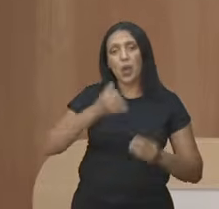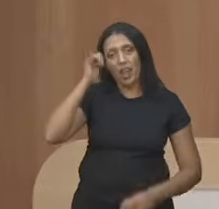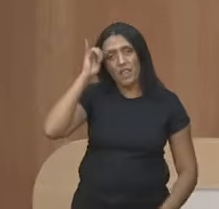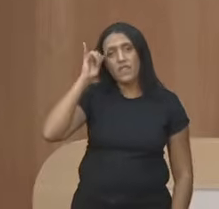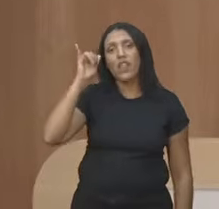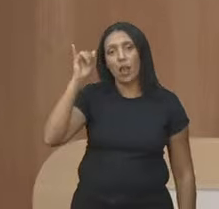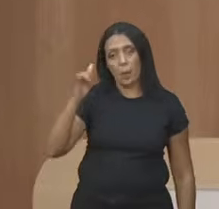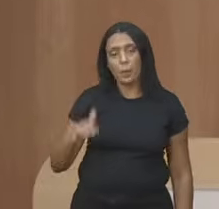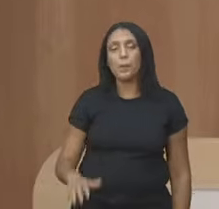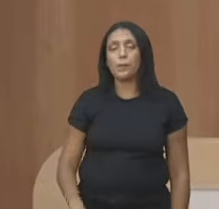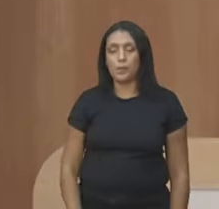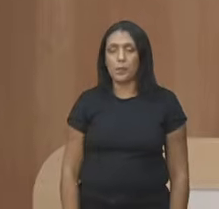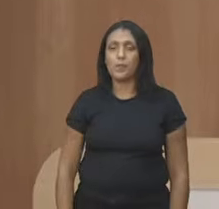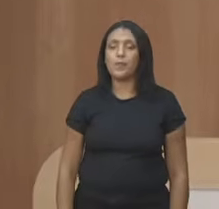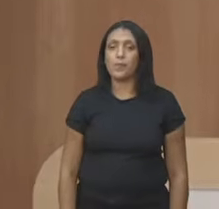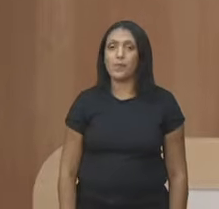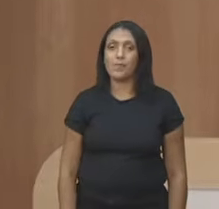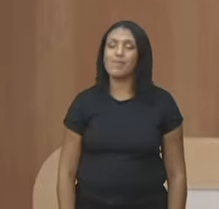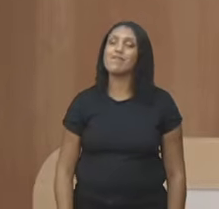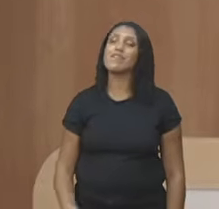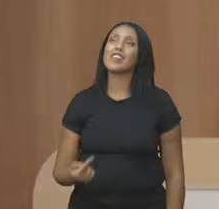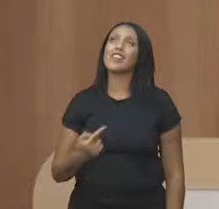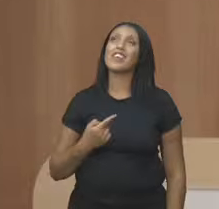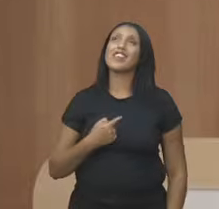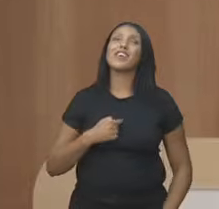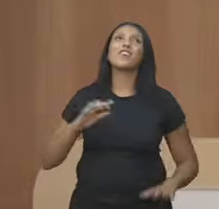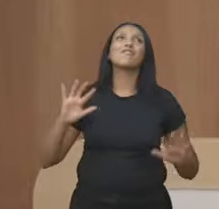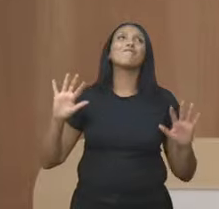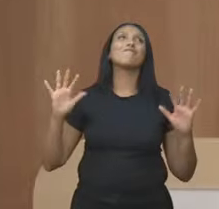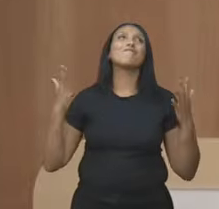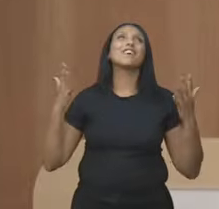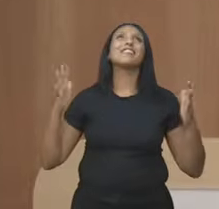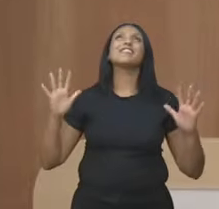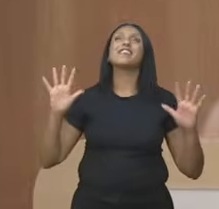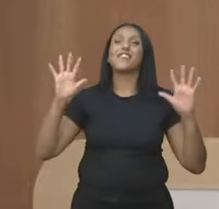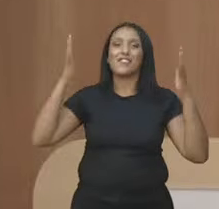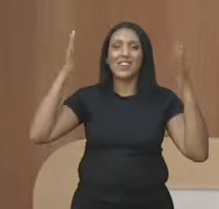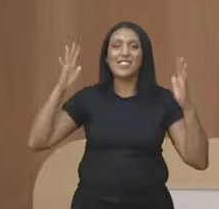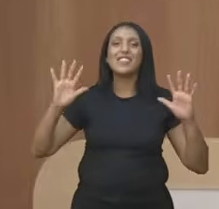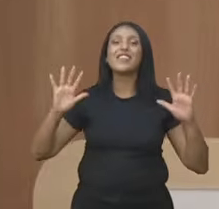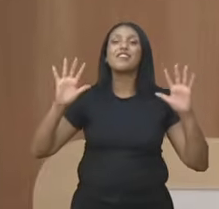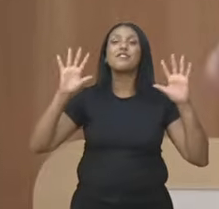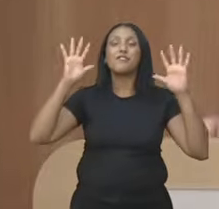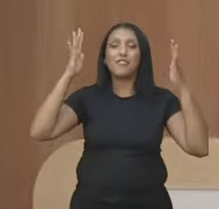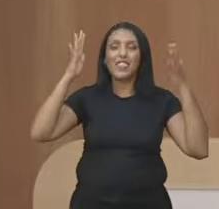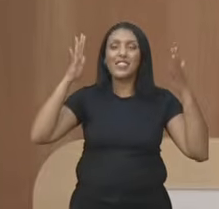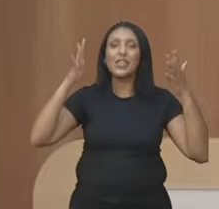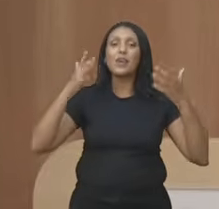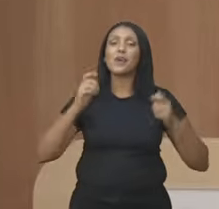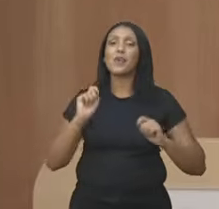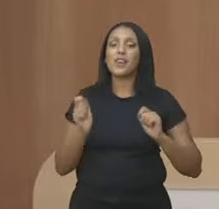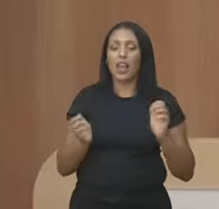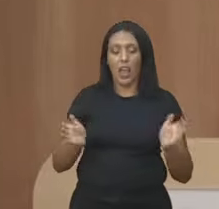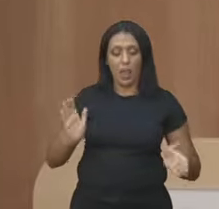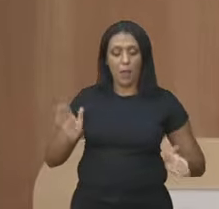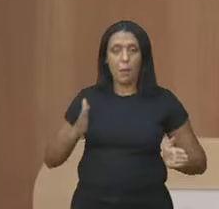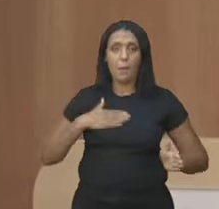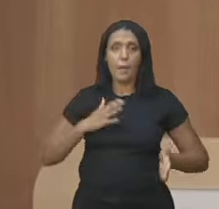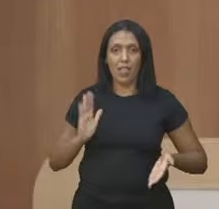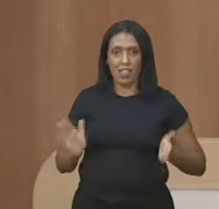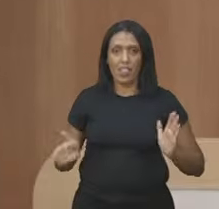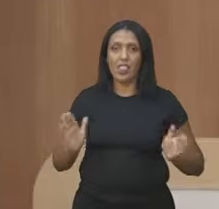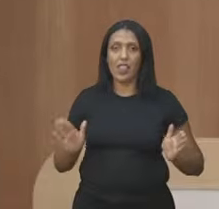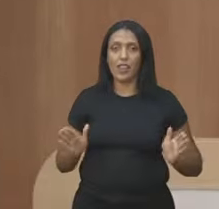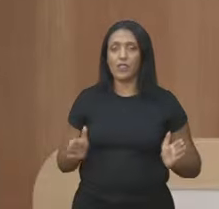mais importantes conquistas do nosso mandato até o momento, nesse pouco mais de um ano em que a gente é vereador aqui